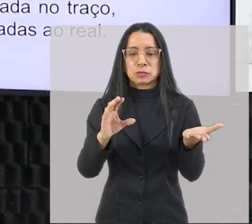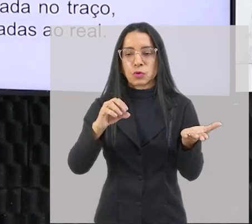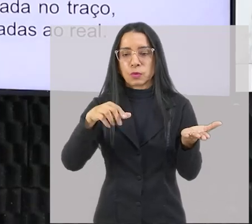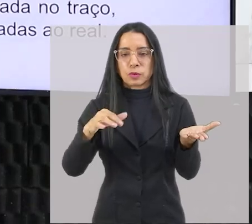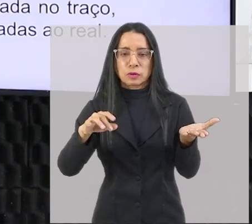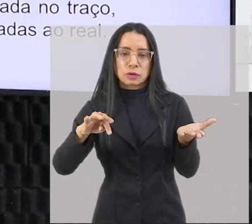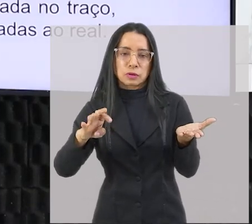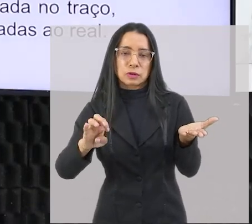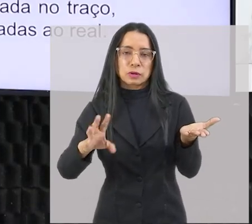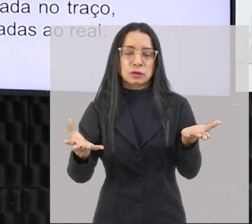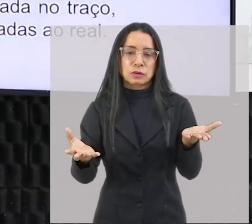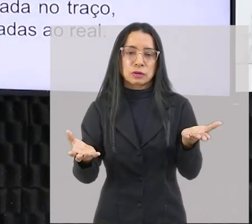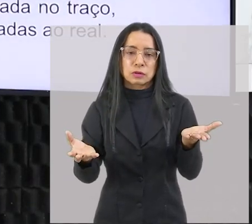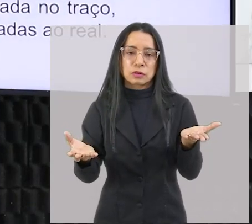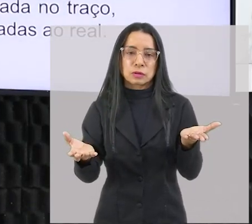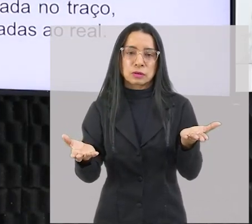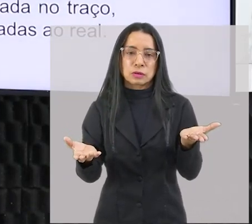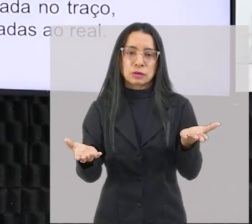mais